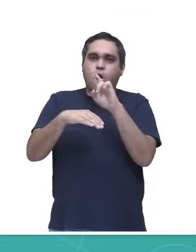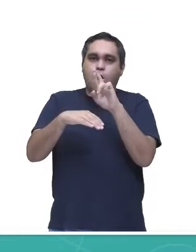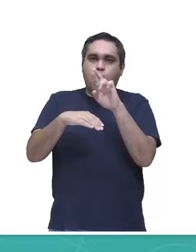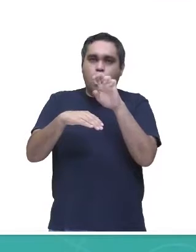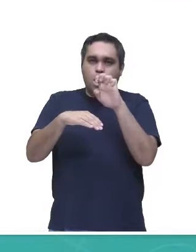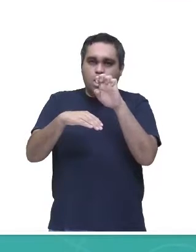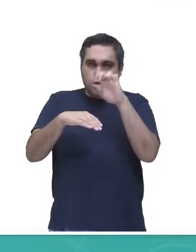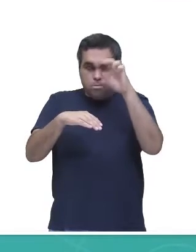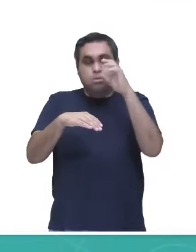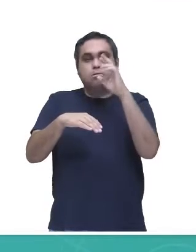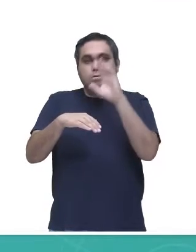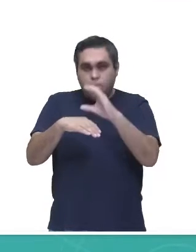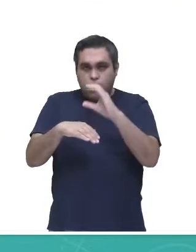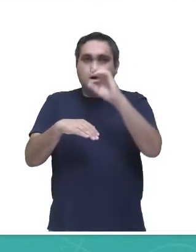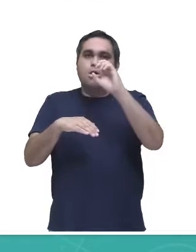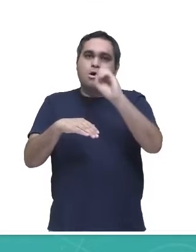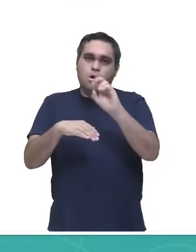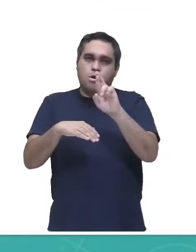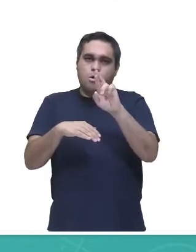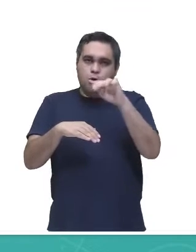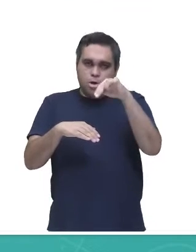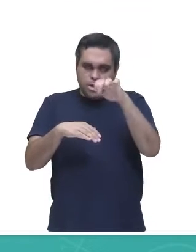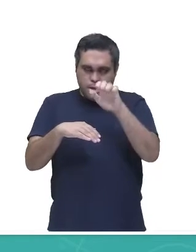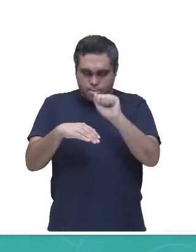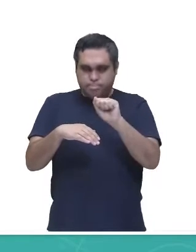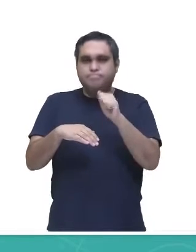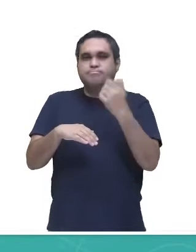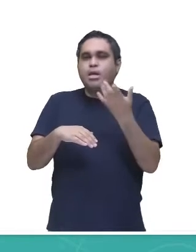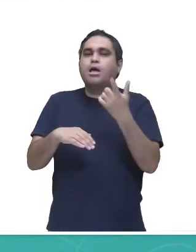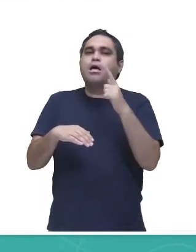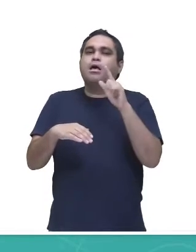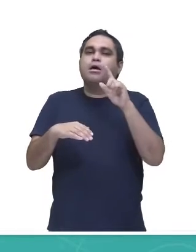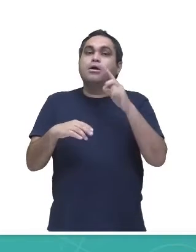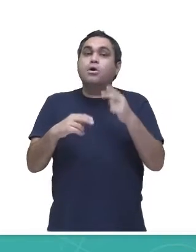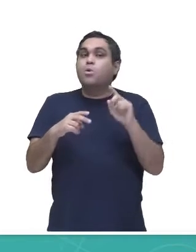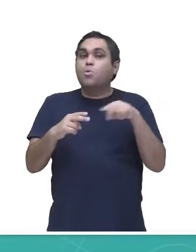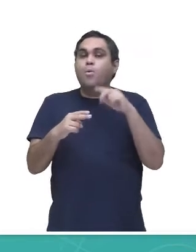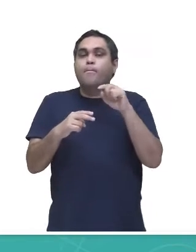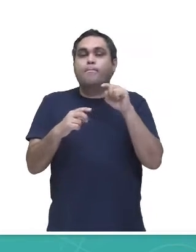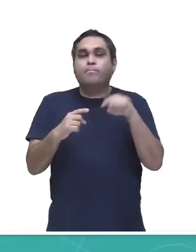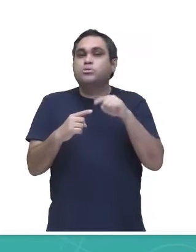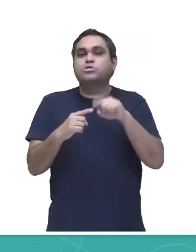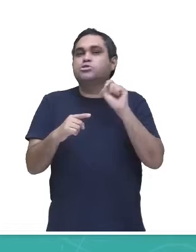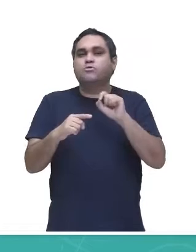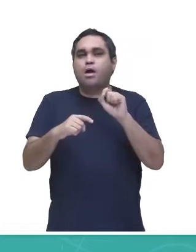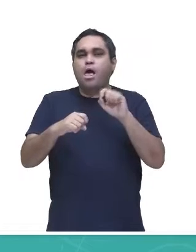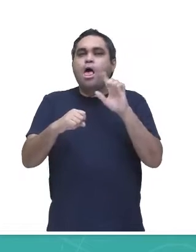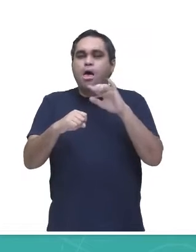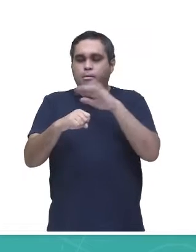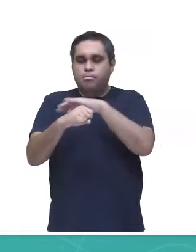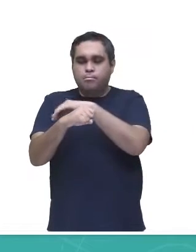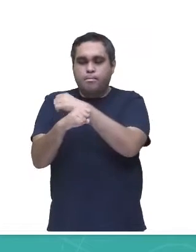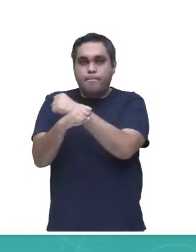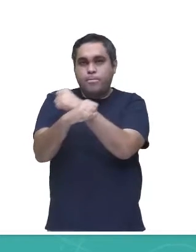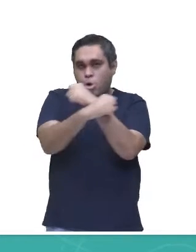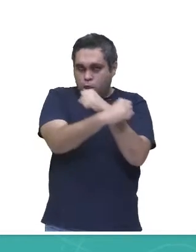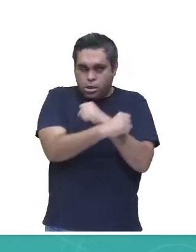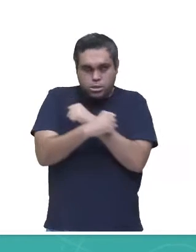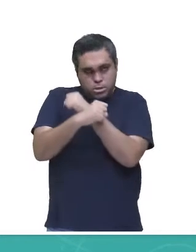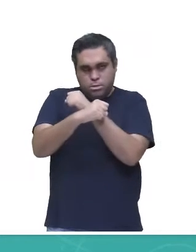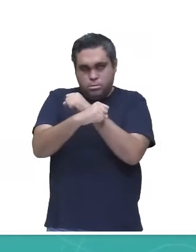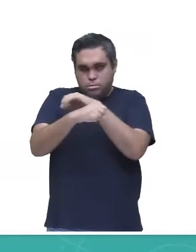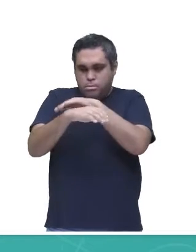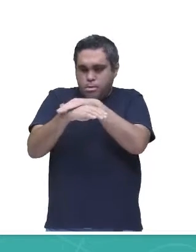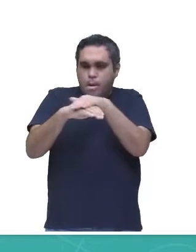elas têm como função proteger, né, as outras camadas ali da pele. Então a gente tem essa camada córnea formada por